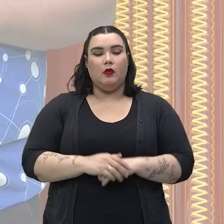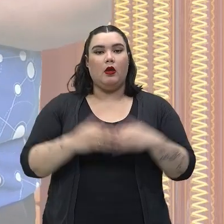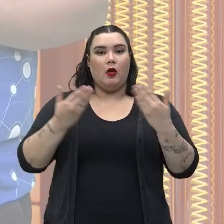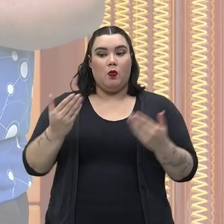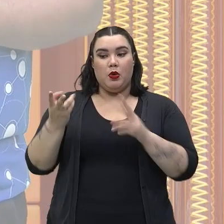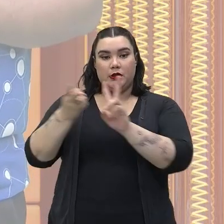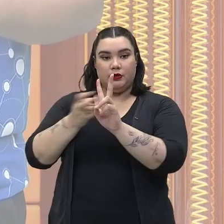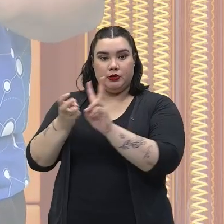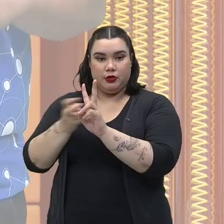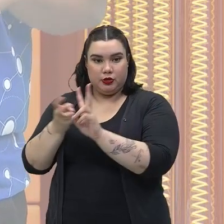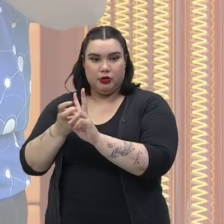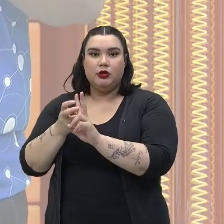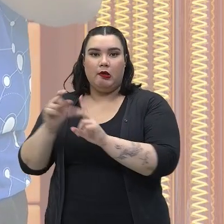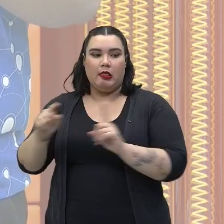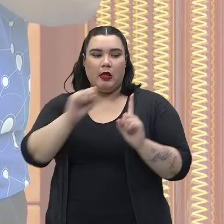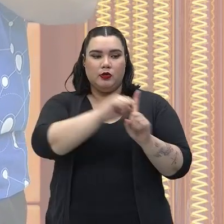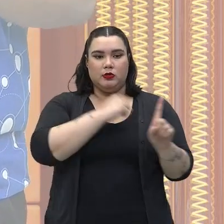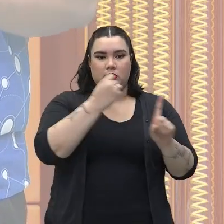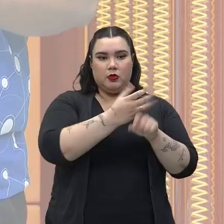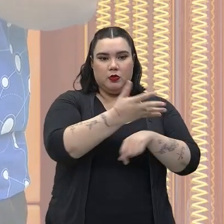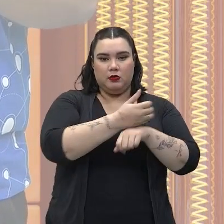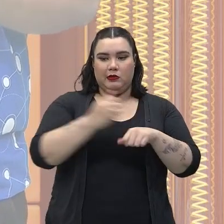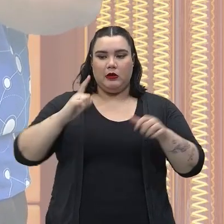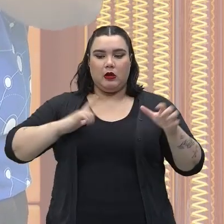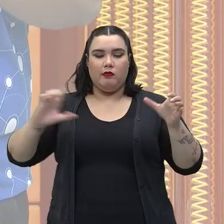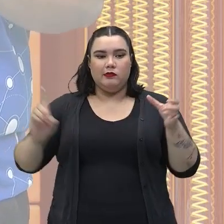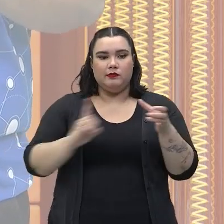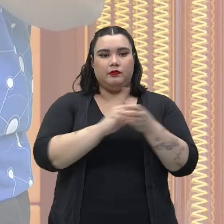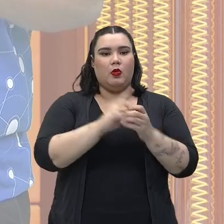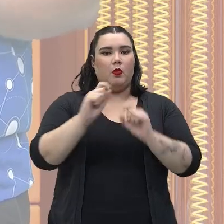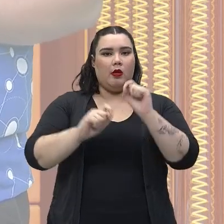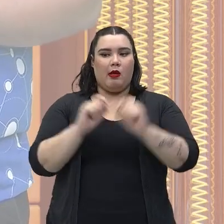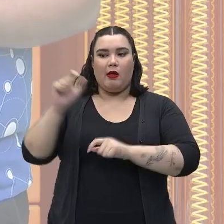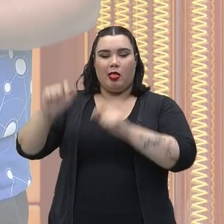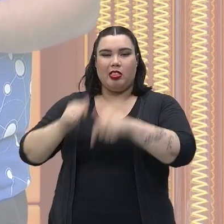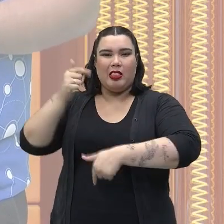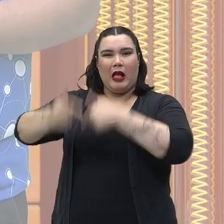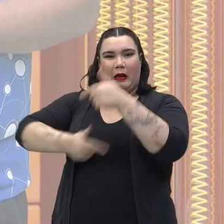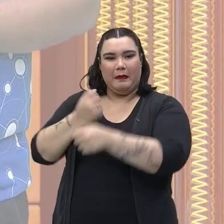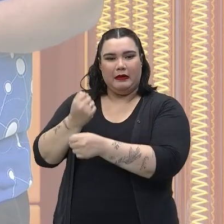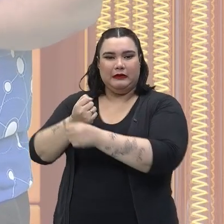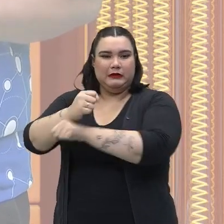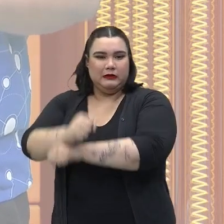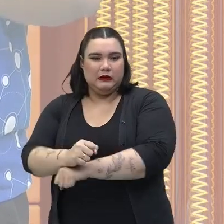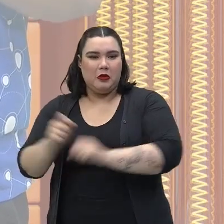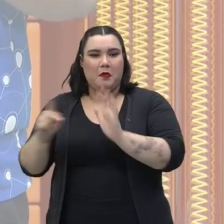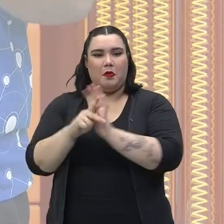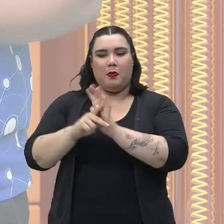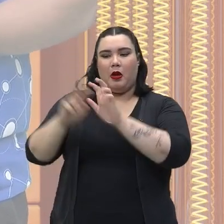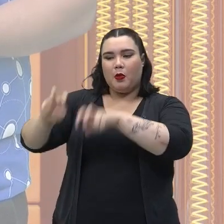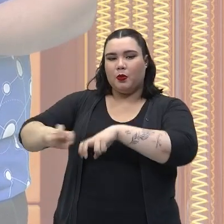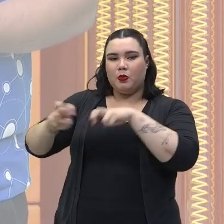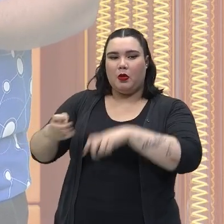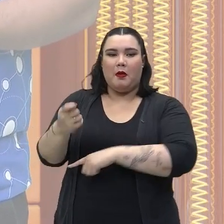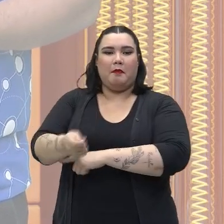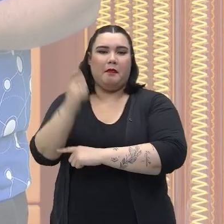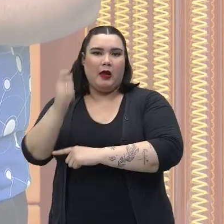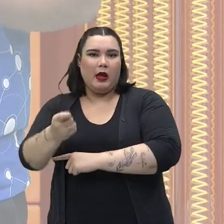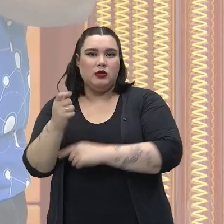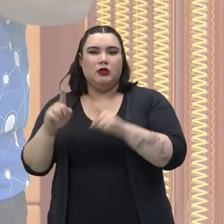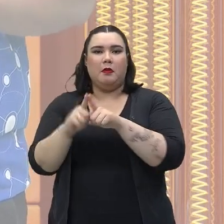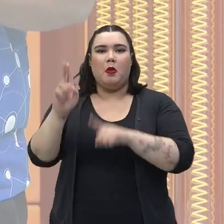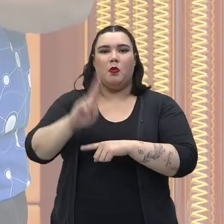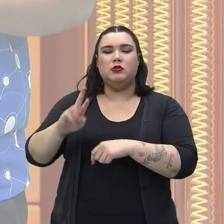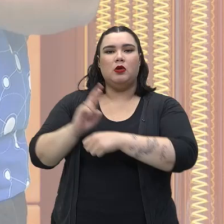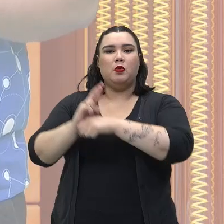sociedade colonial. A mão de obra indígena na agricultura, pecuária e exploração de recursos naturais. Ou seja, essa integração, de